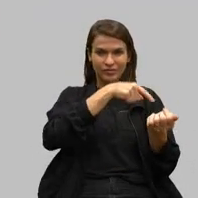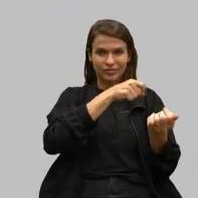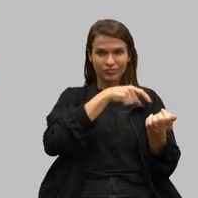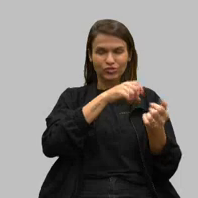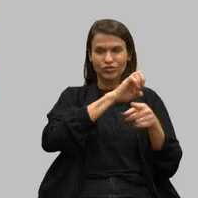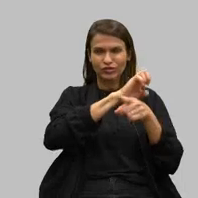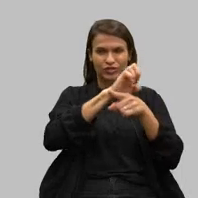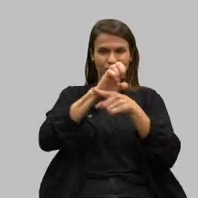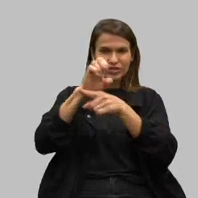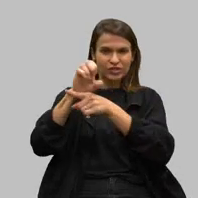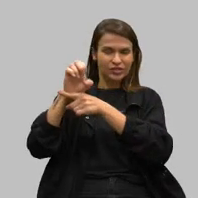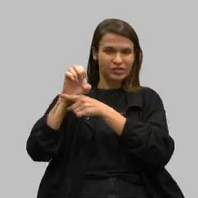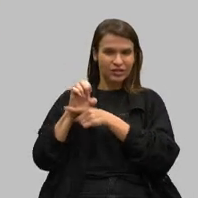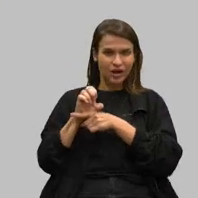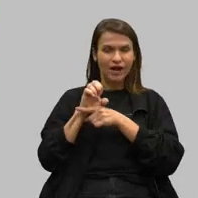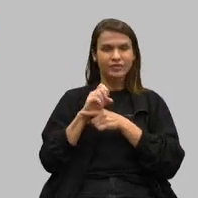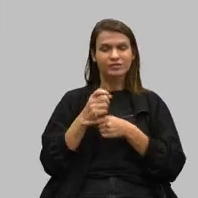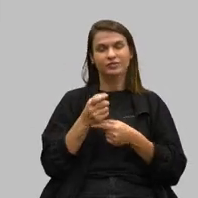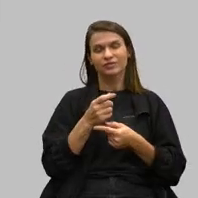atingindo